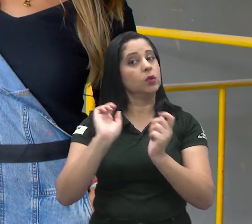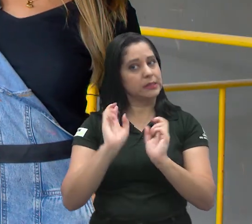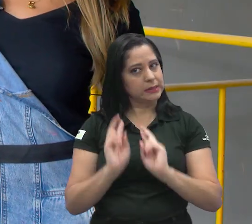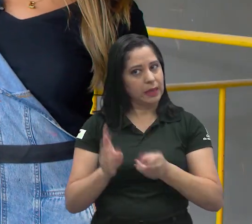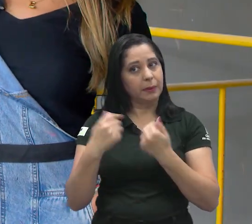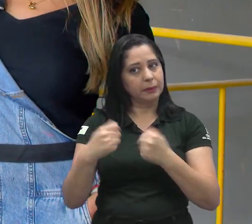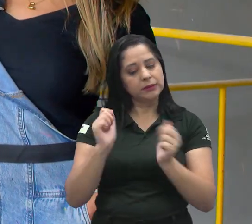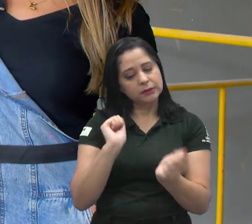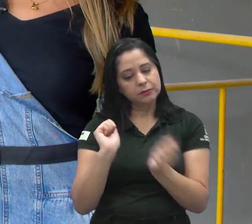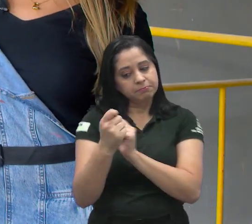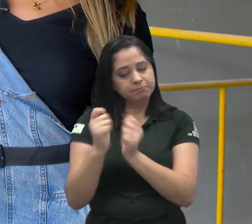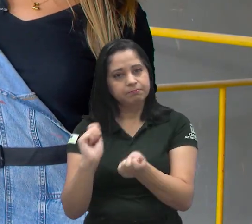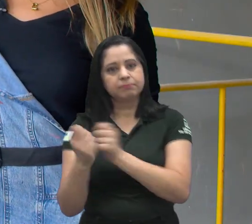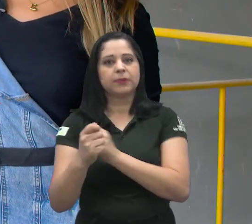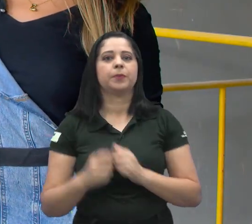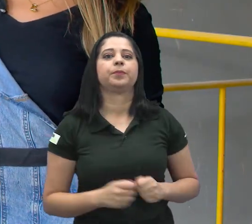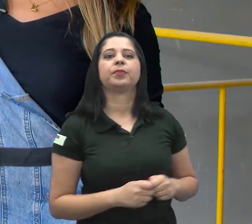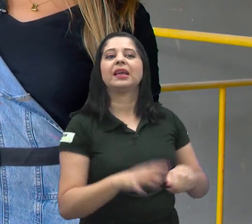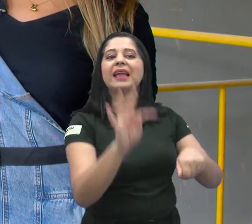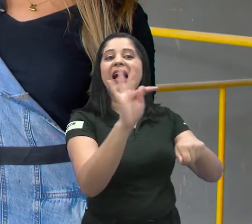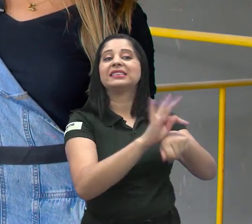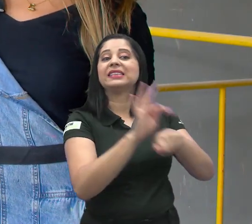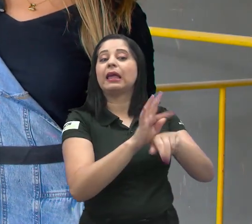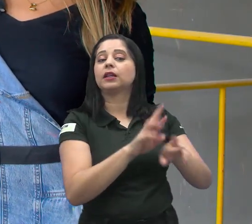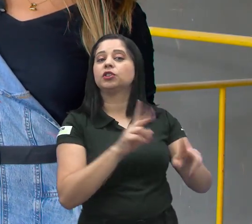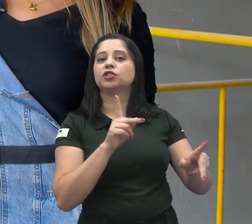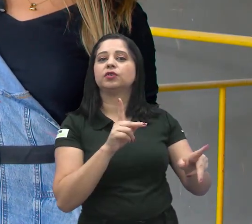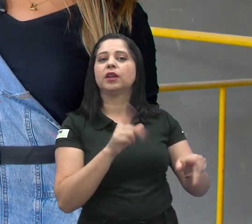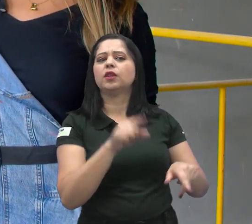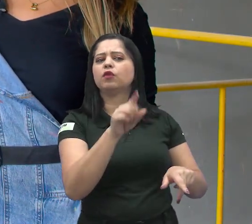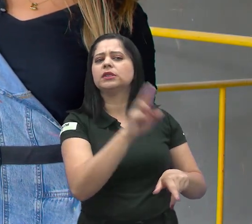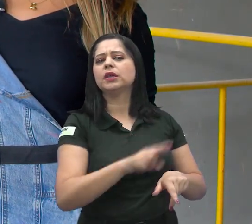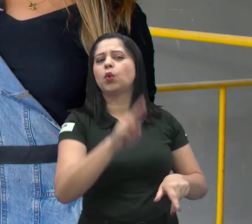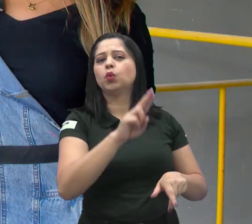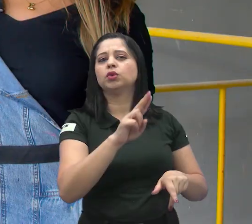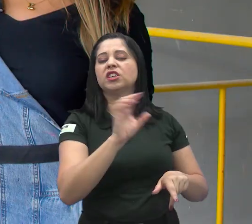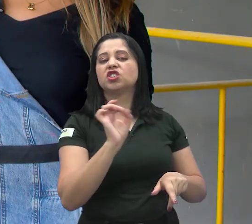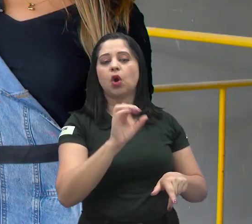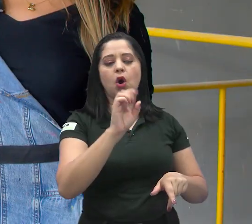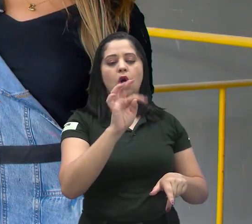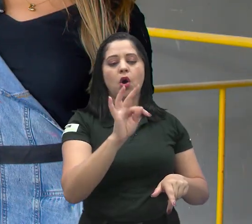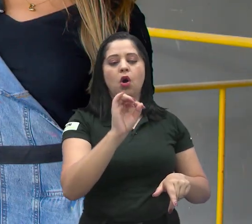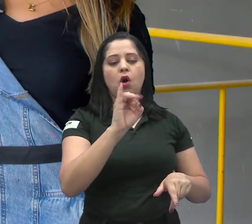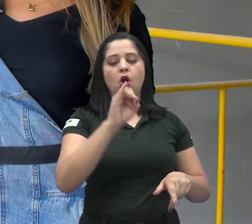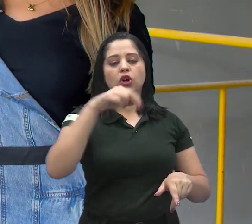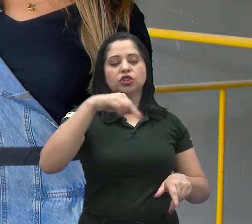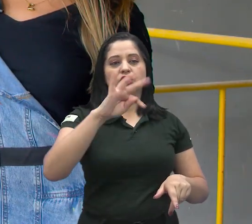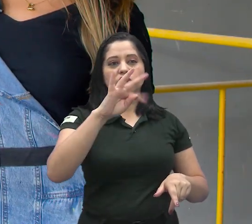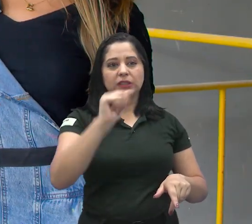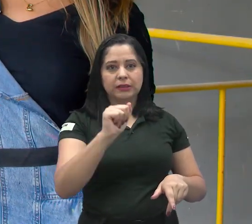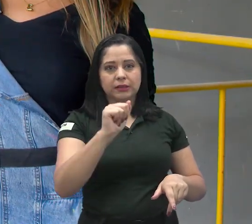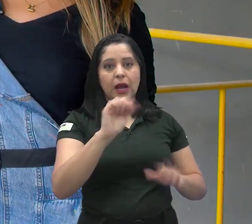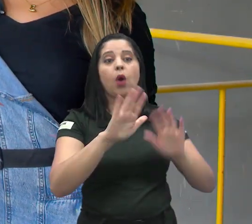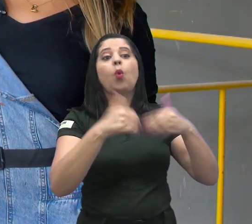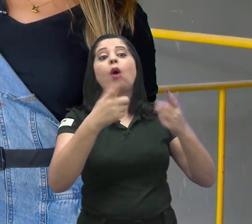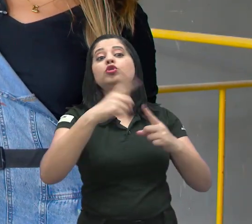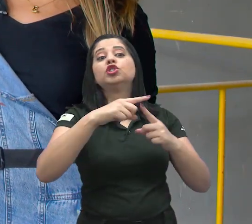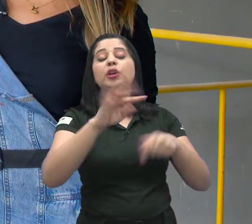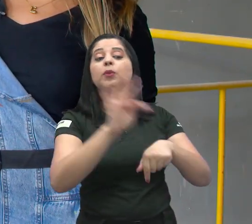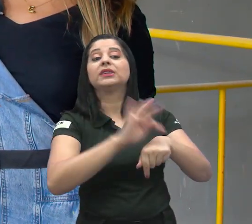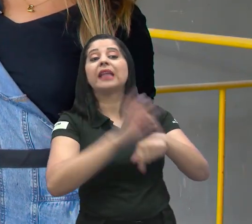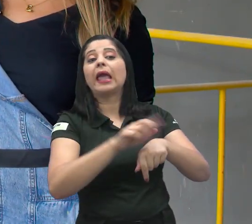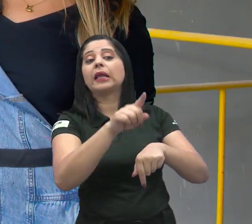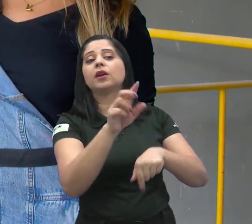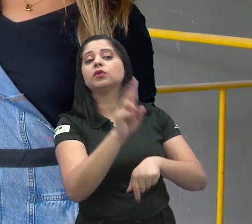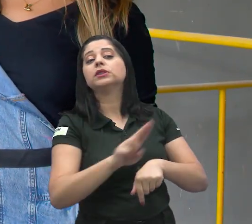E essas técnicas diferentes, né? Você usa apenas tinta? Quais são as técnicas diferentes que você usa